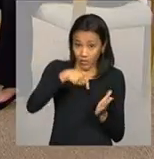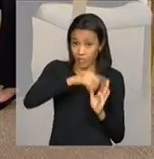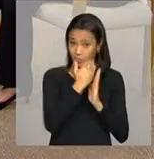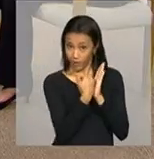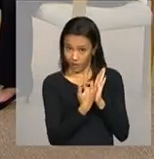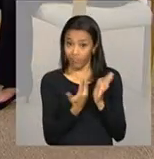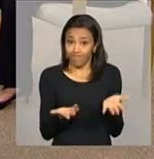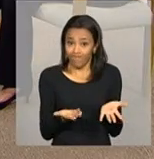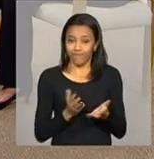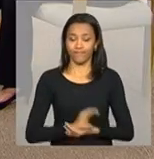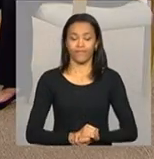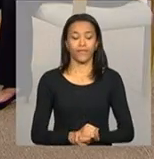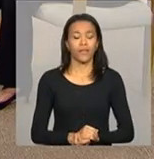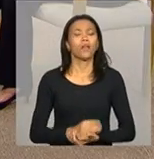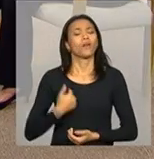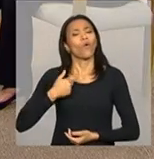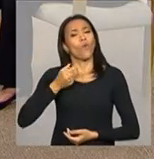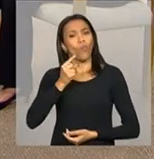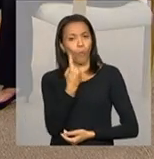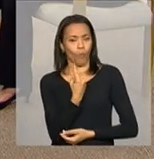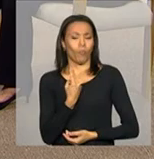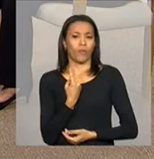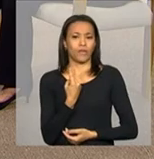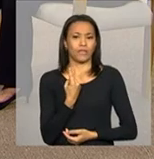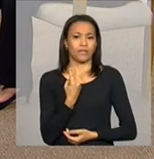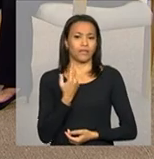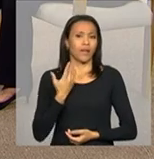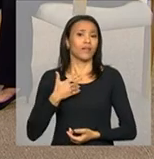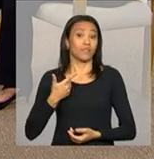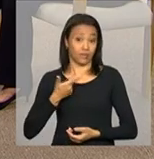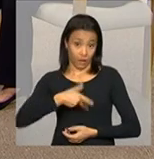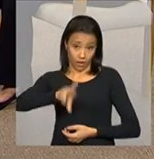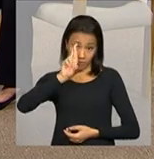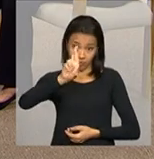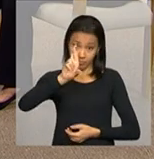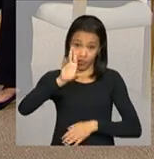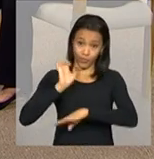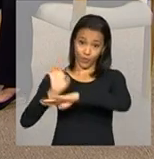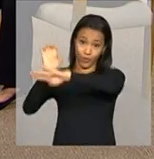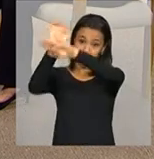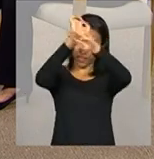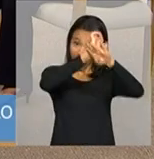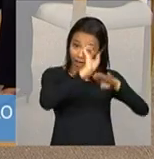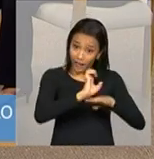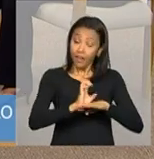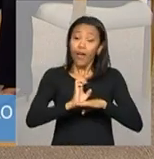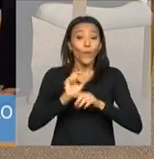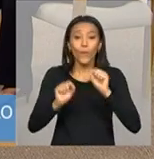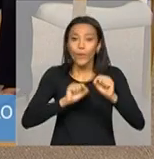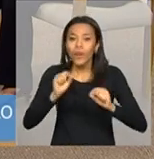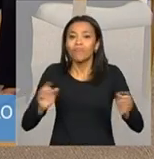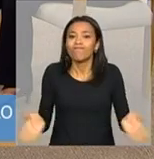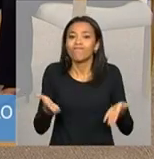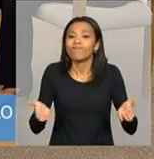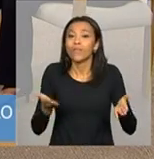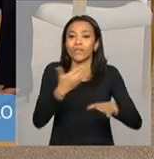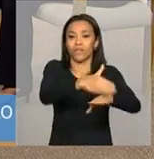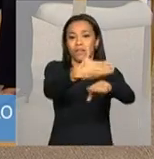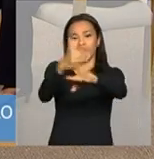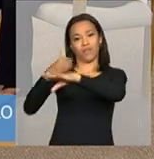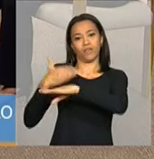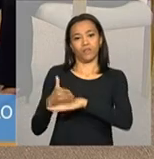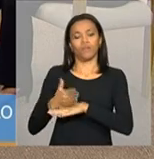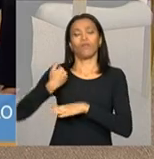como a gente já mencionou, uma das atribuições do estado é promover essas capacitações. Nós temos intenção